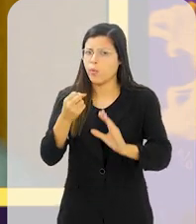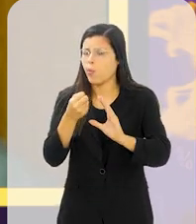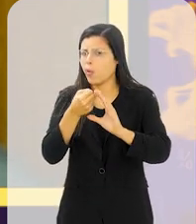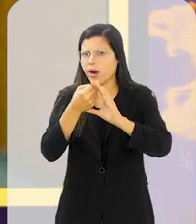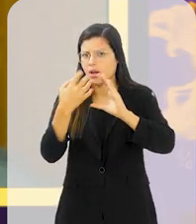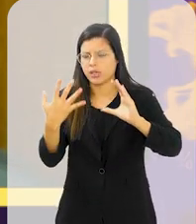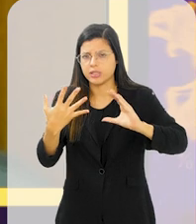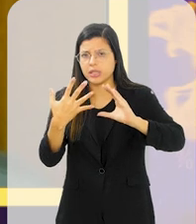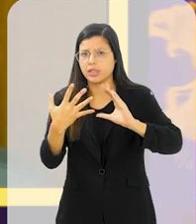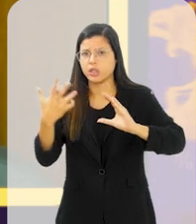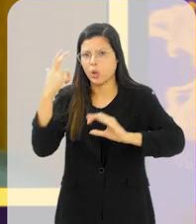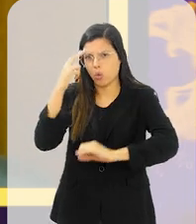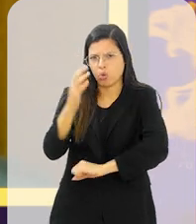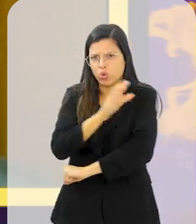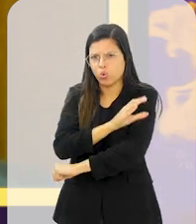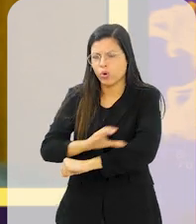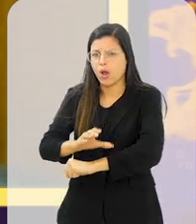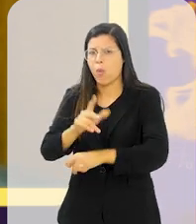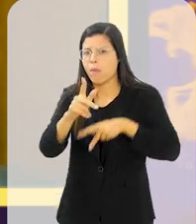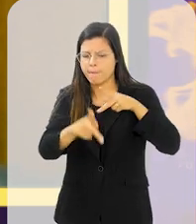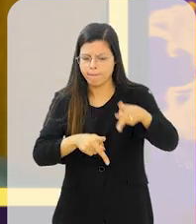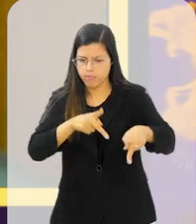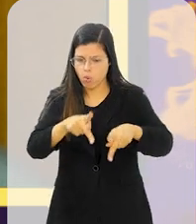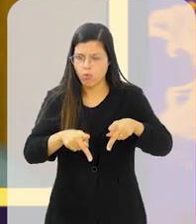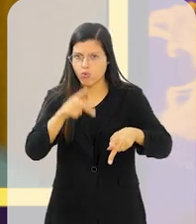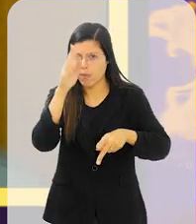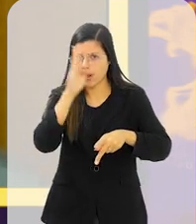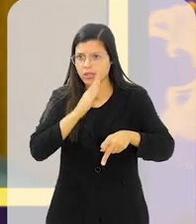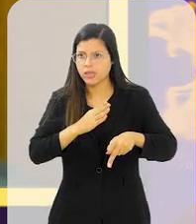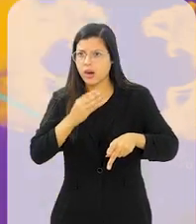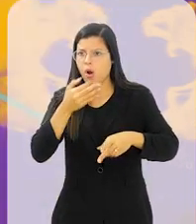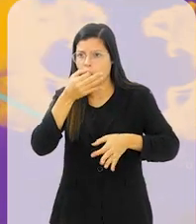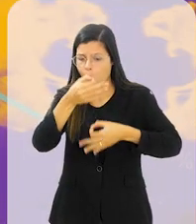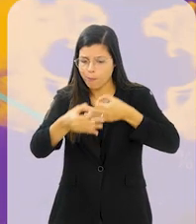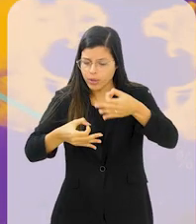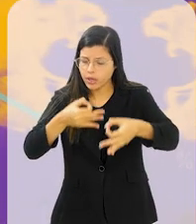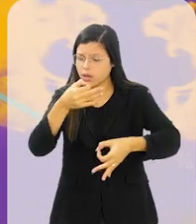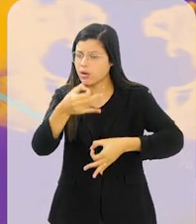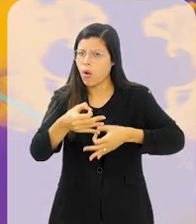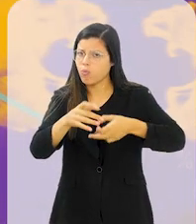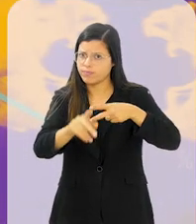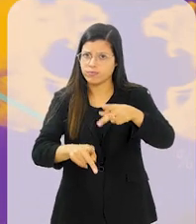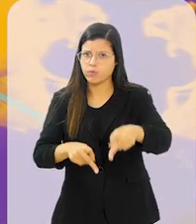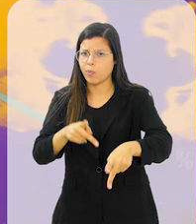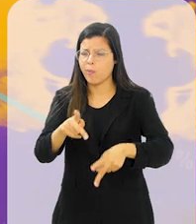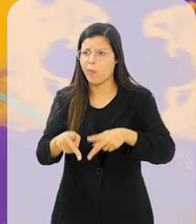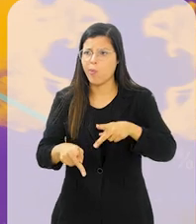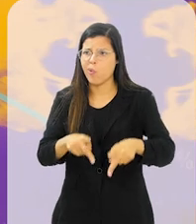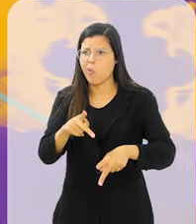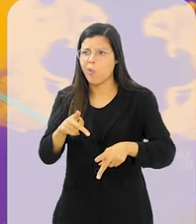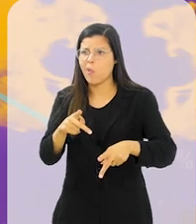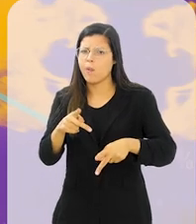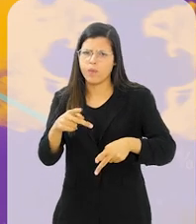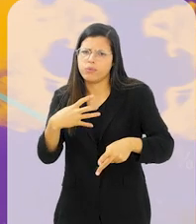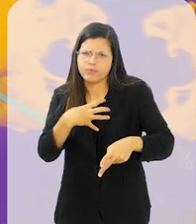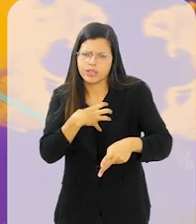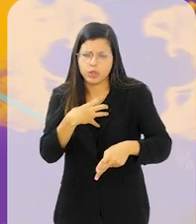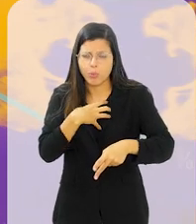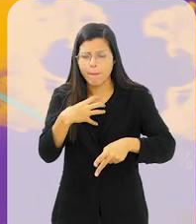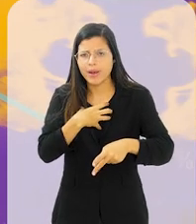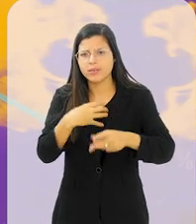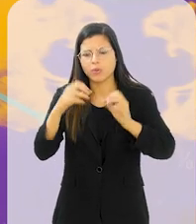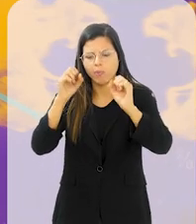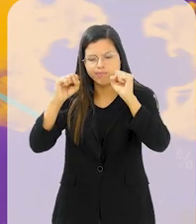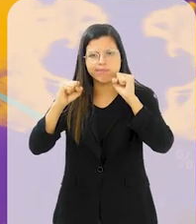uma característica cultural do povo brasileiro, e a opinião pública ela pertence à natureza, né, do sentimento do